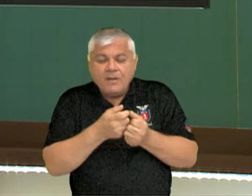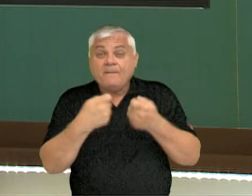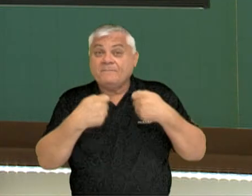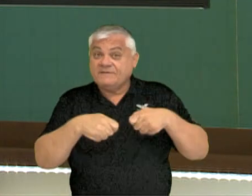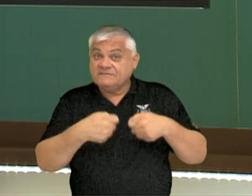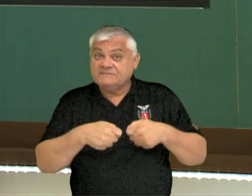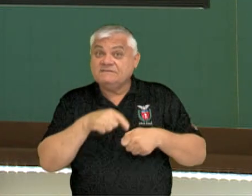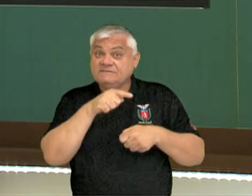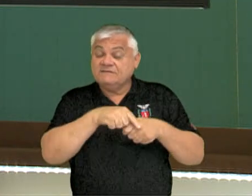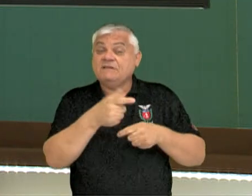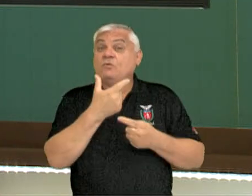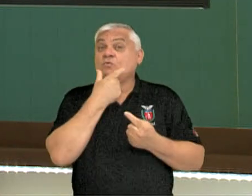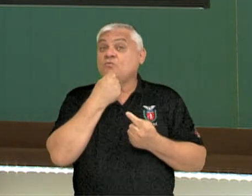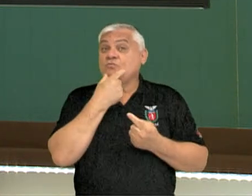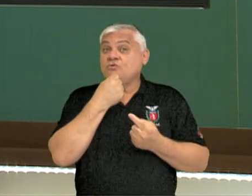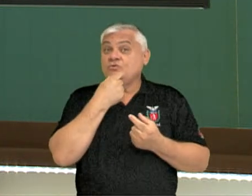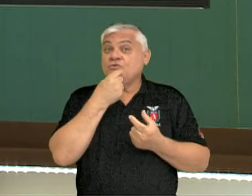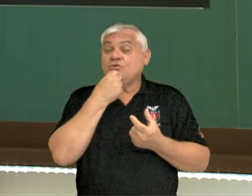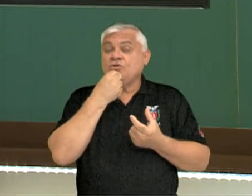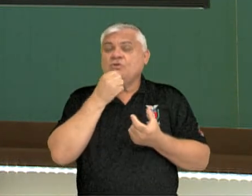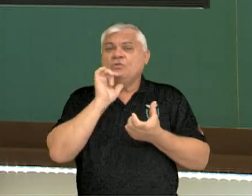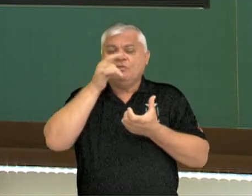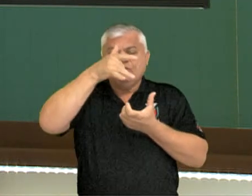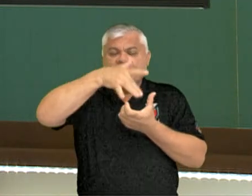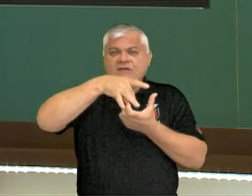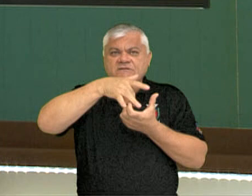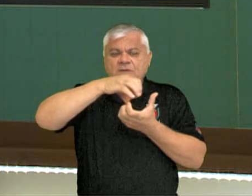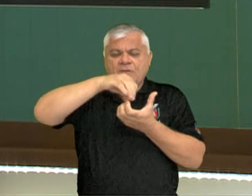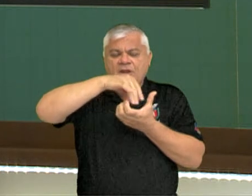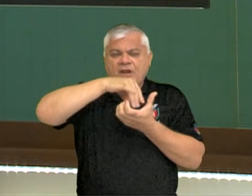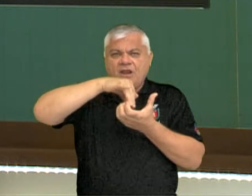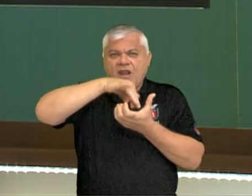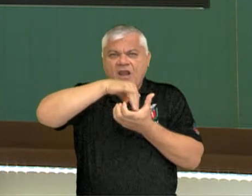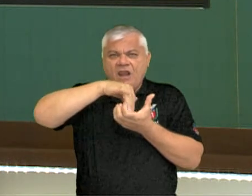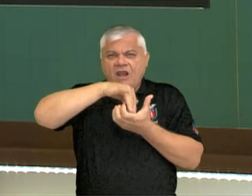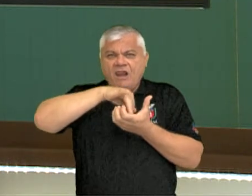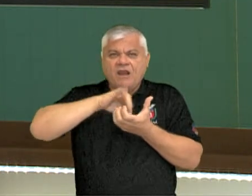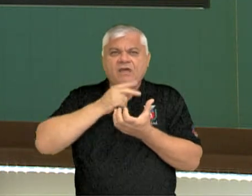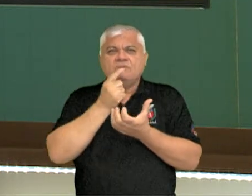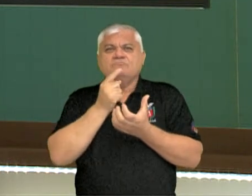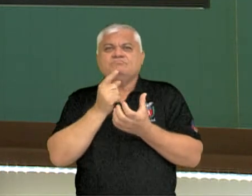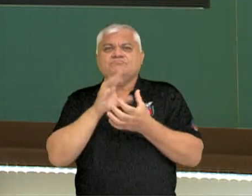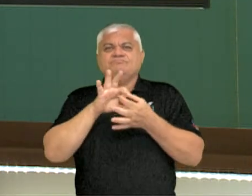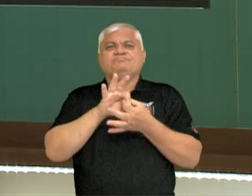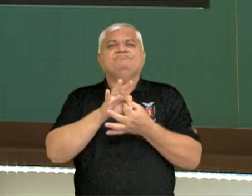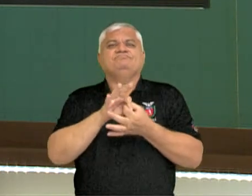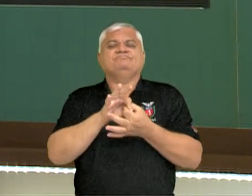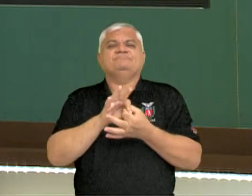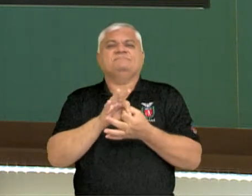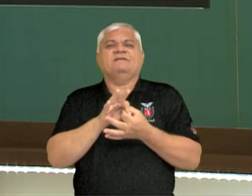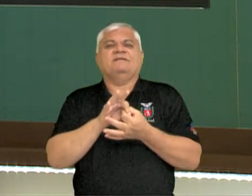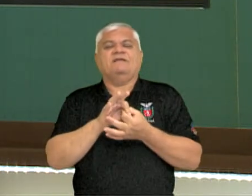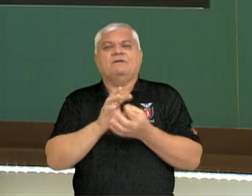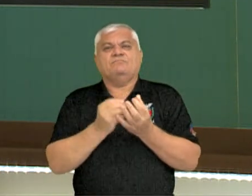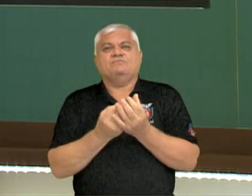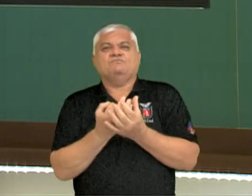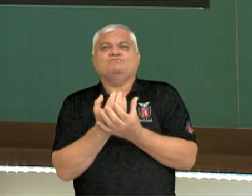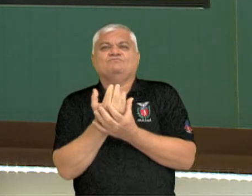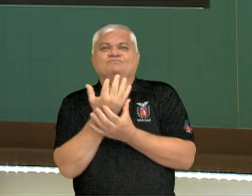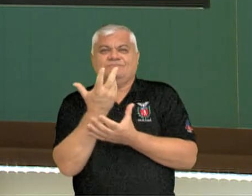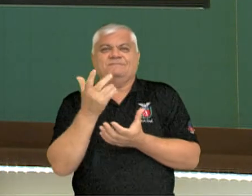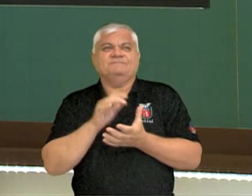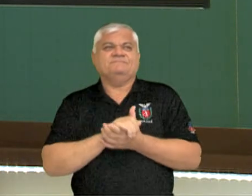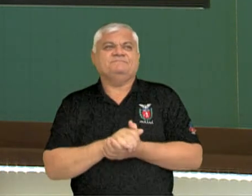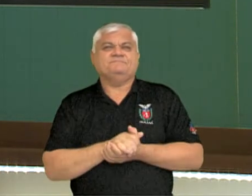gameta masculino, bata o seu flagelinho e encontre a oosfera, que é o gameta feminino, permitindo a fecundação.